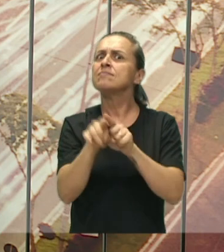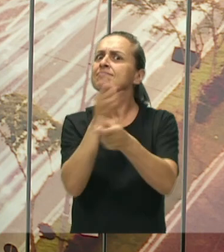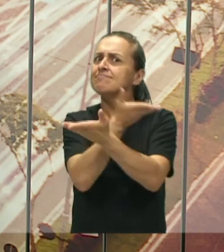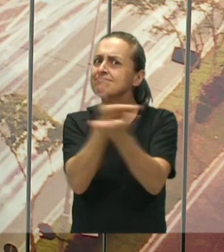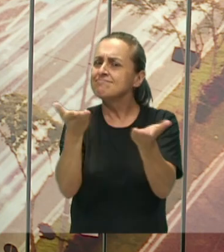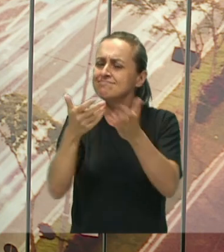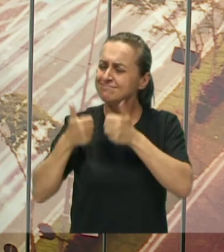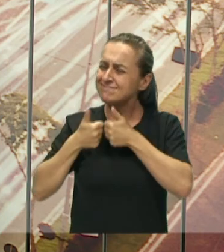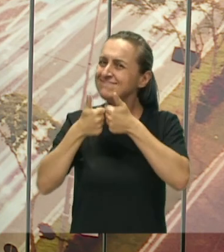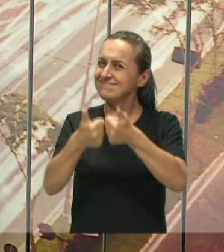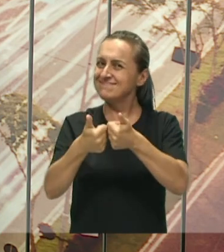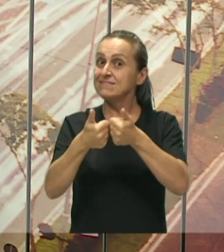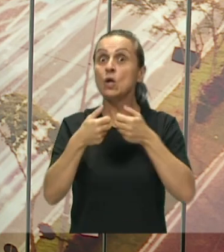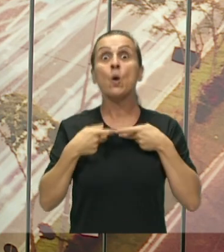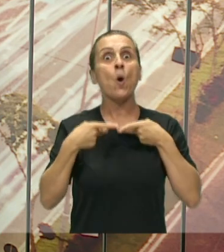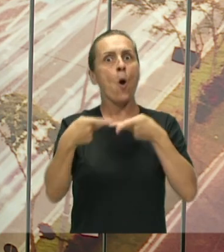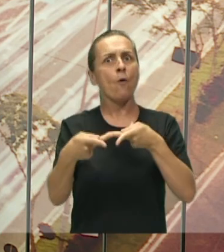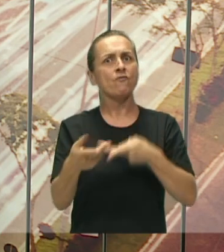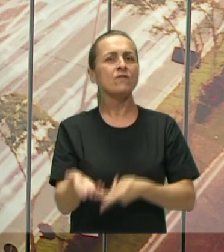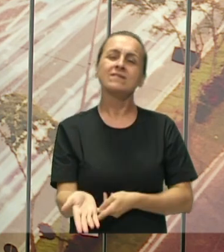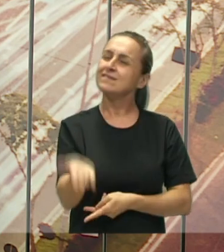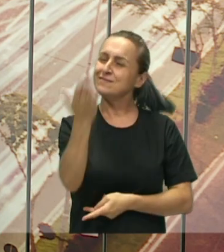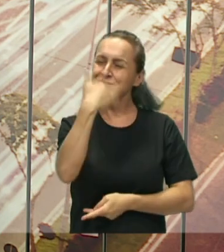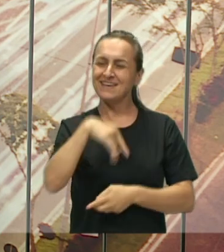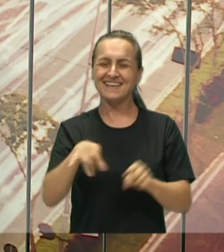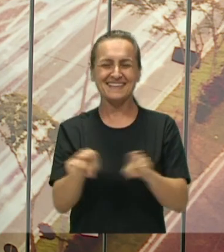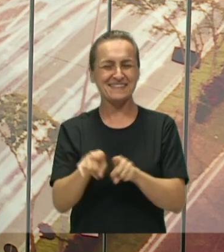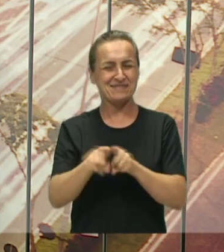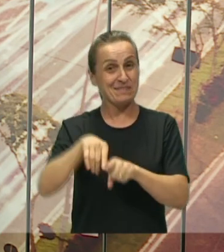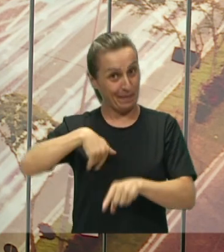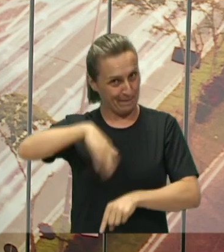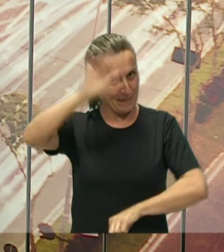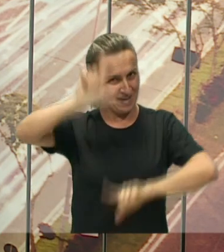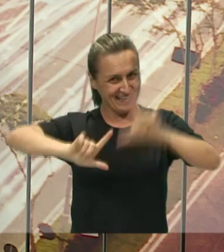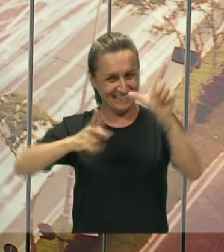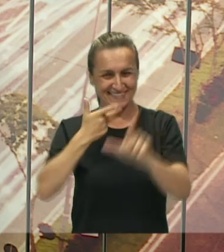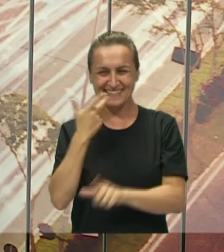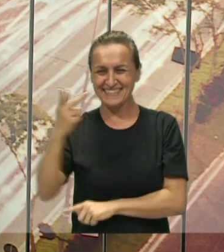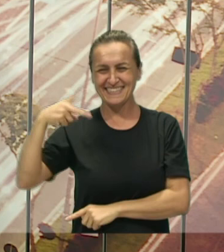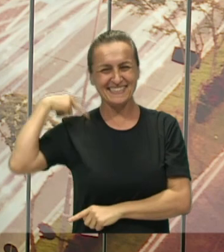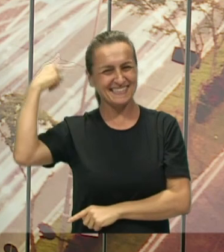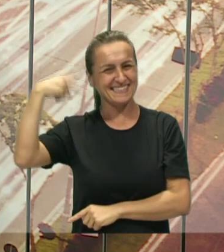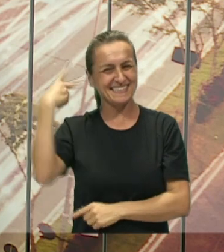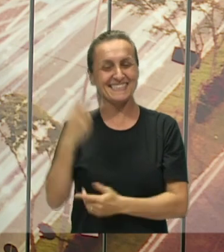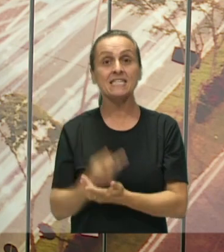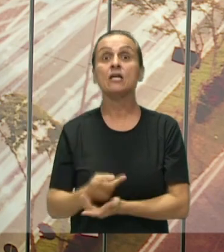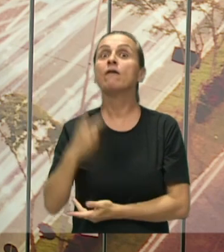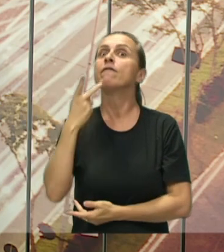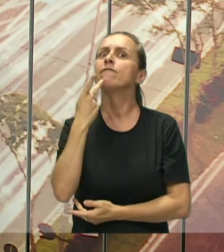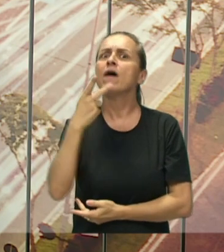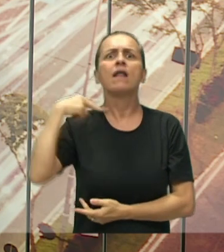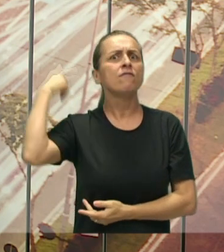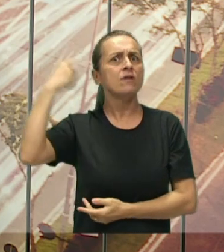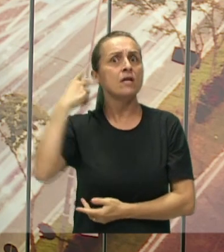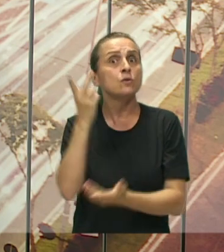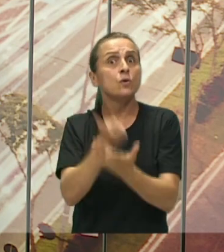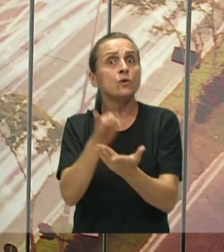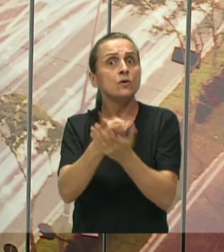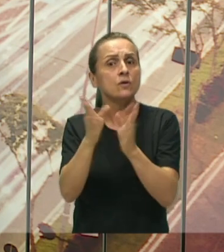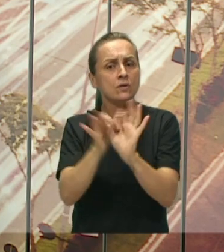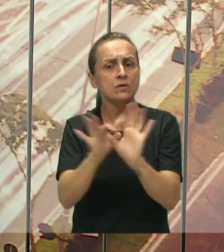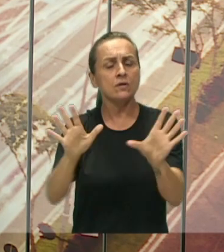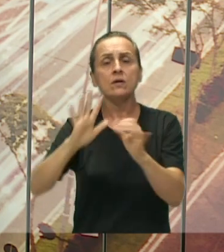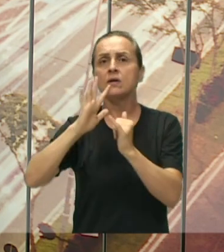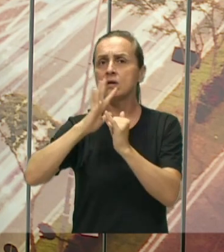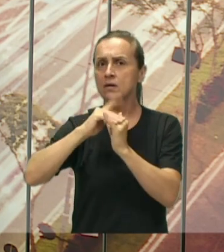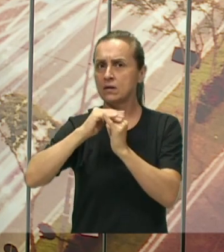acompanhou toda essa entrevista e um convite para que você acompanhe também os demais programas que não fala Vereador ou falar Vereador fica disponível no canal do YouTube